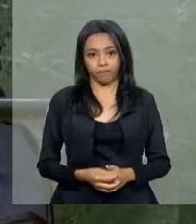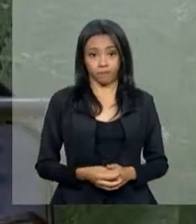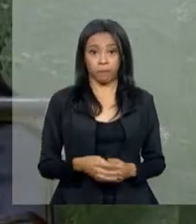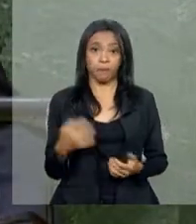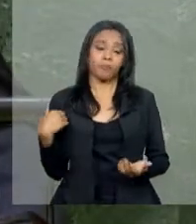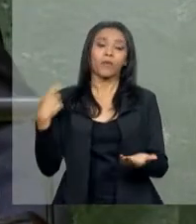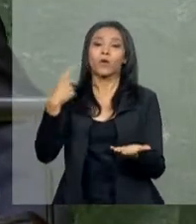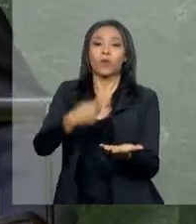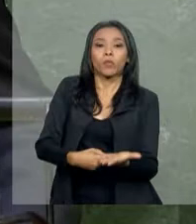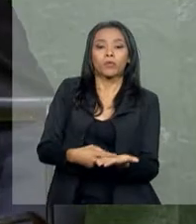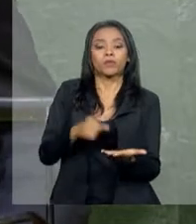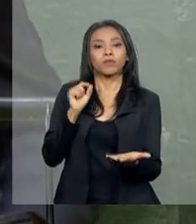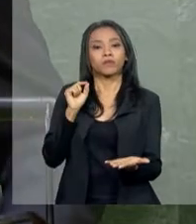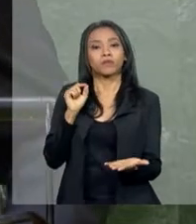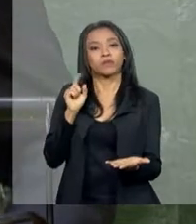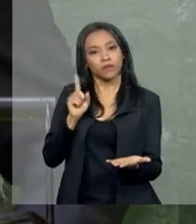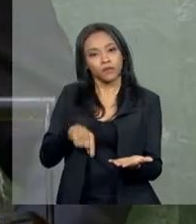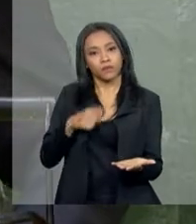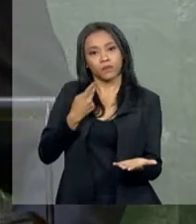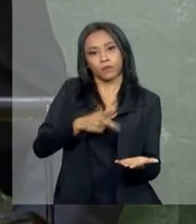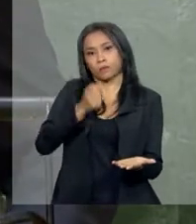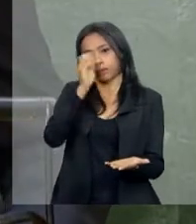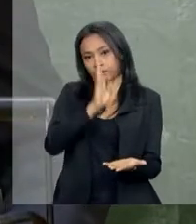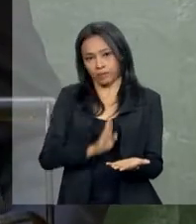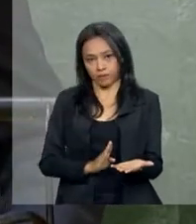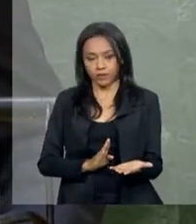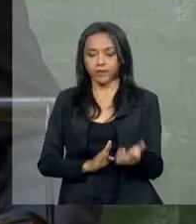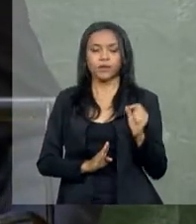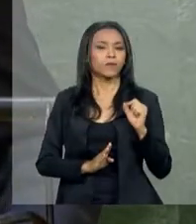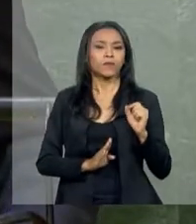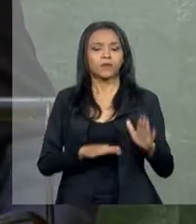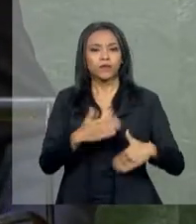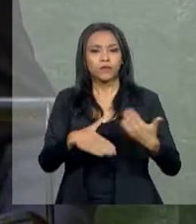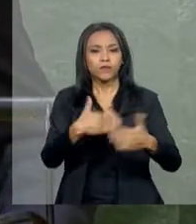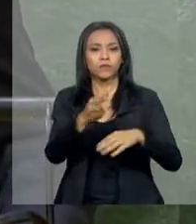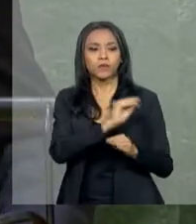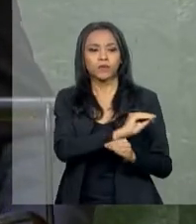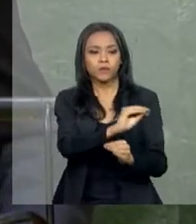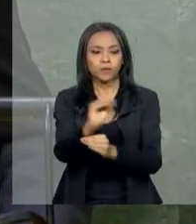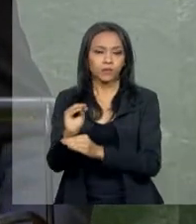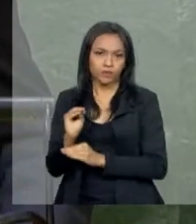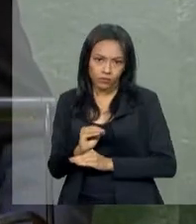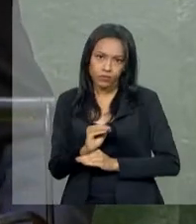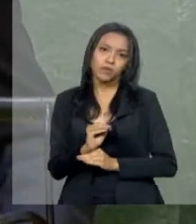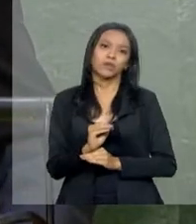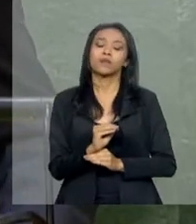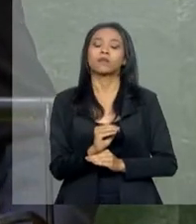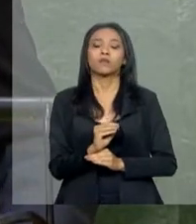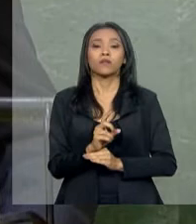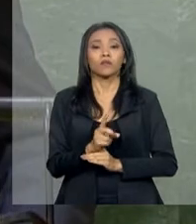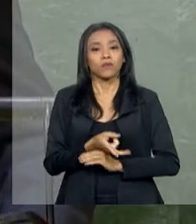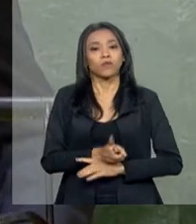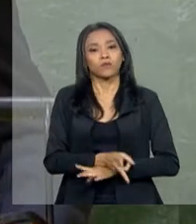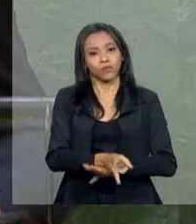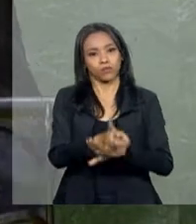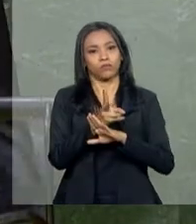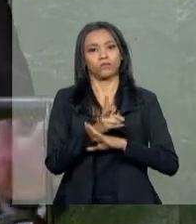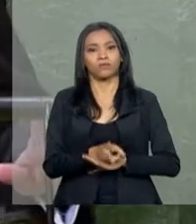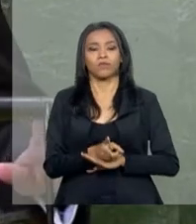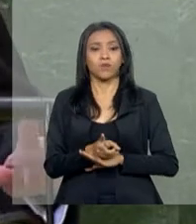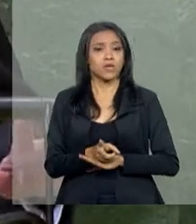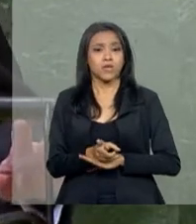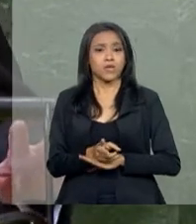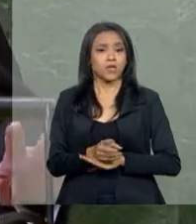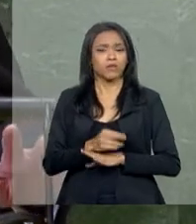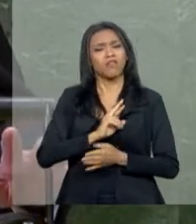Compromisso de primeira hora do Brasil com o desenvolvimento sustentável permanece inequívoco. Não